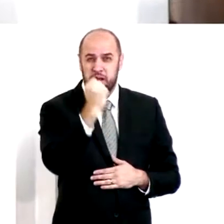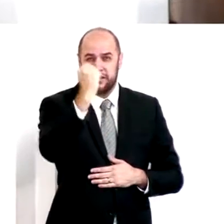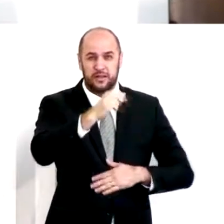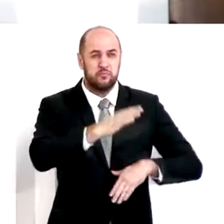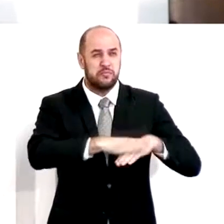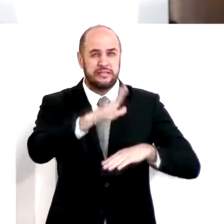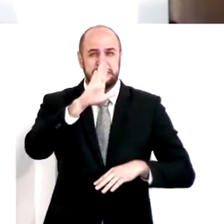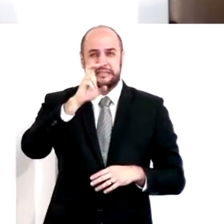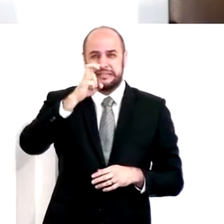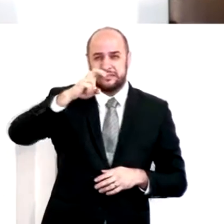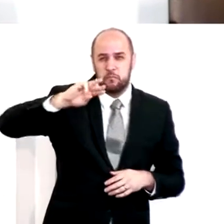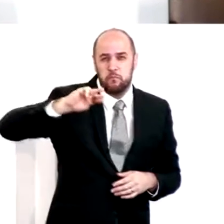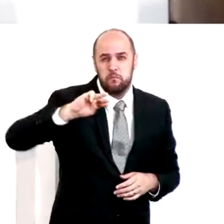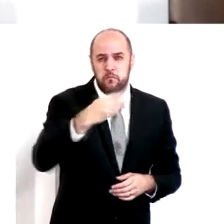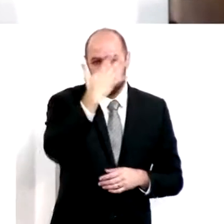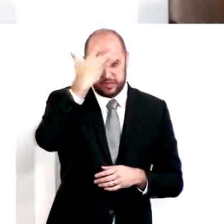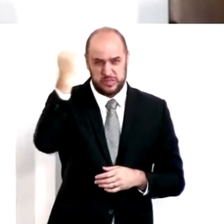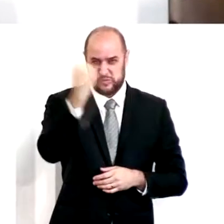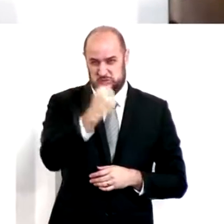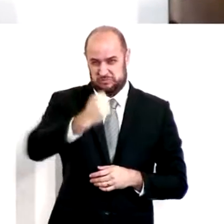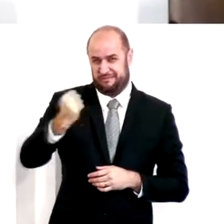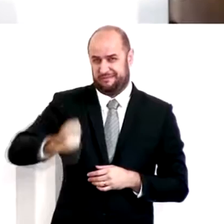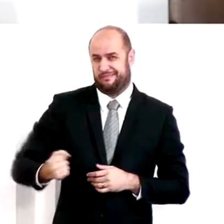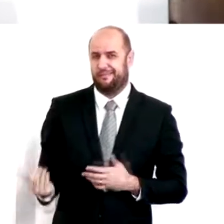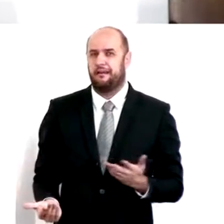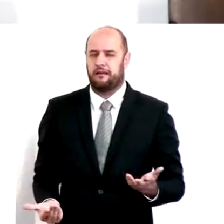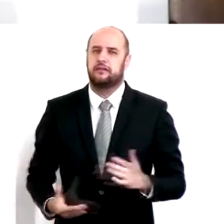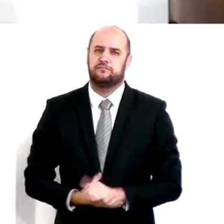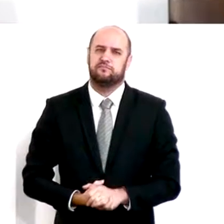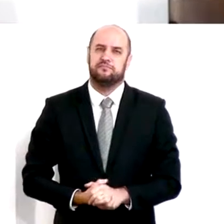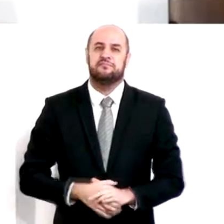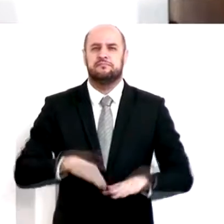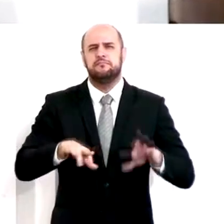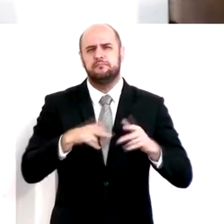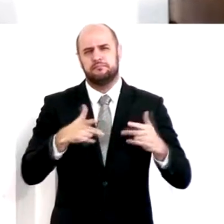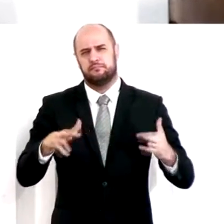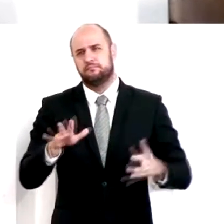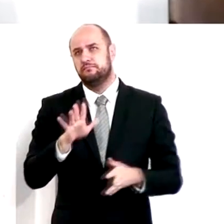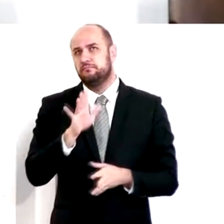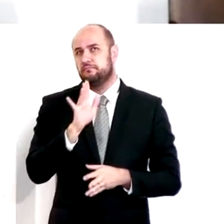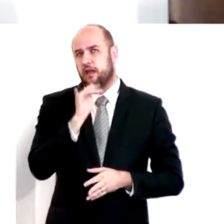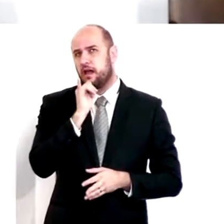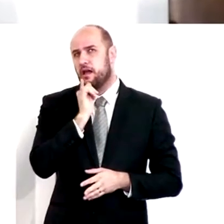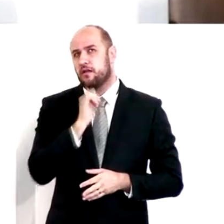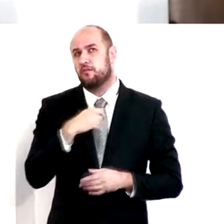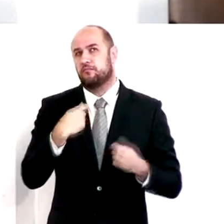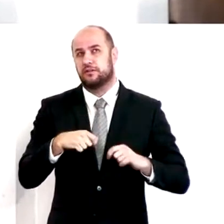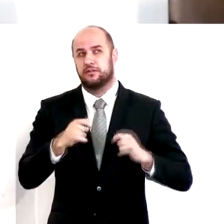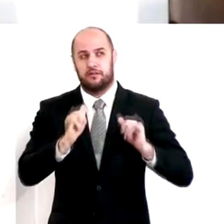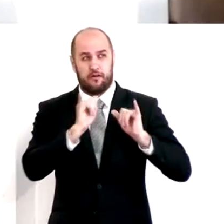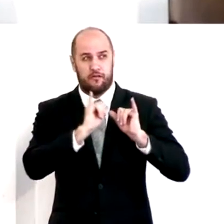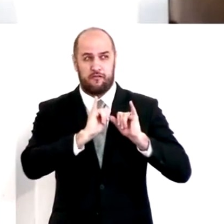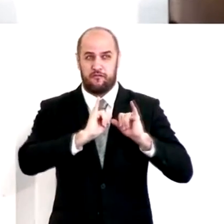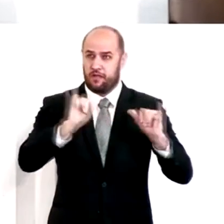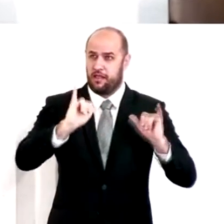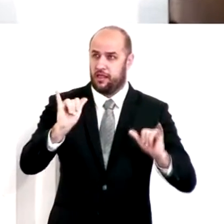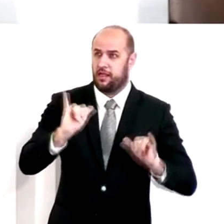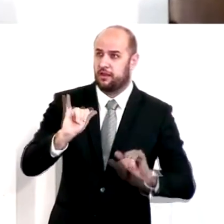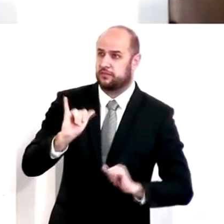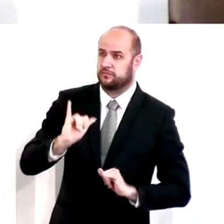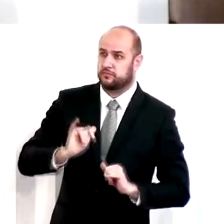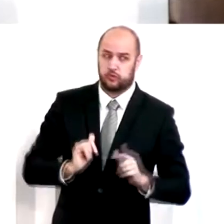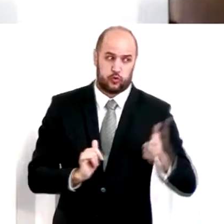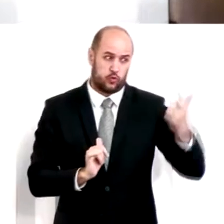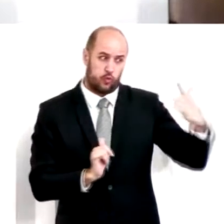de 5.000 pessoas. Algumas comprovações, como ele deveria ser declarado, ou a outra parte, a